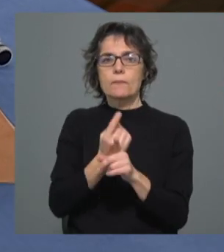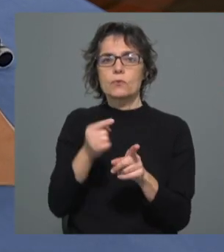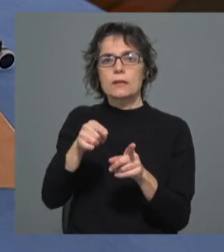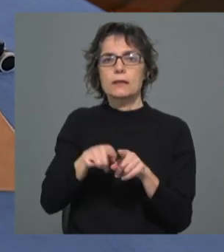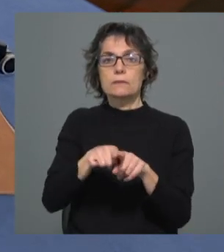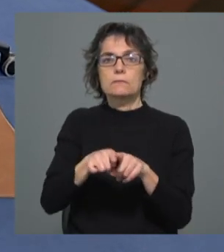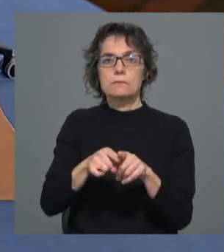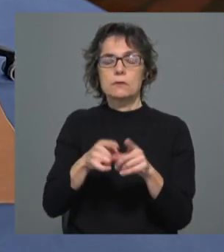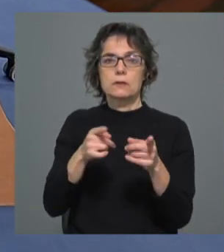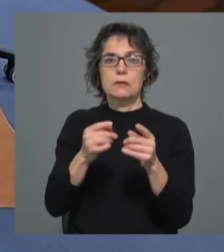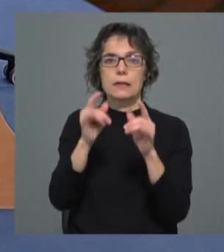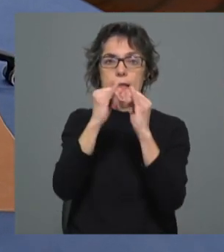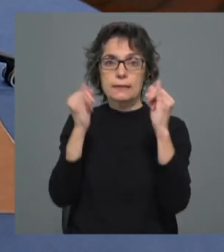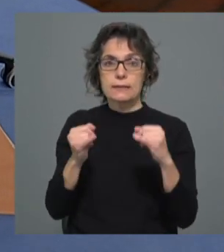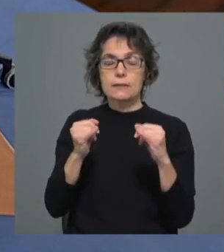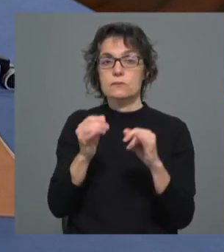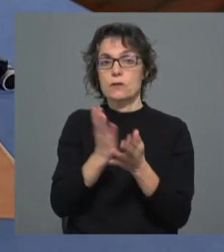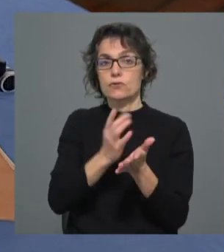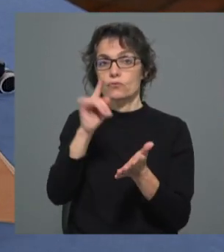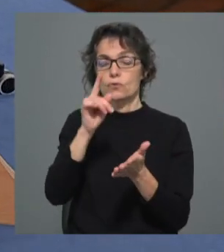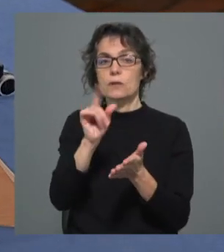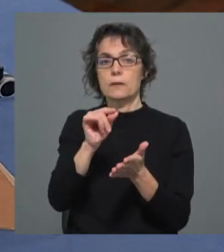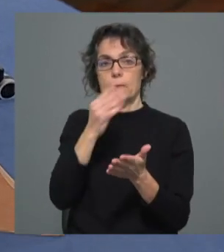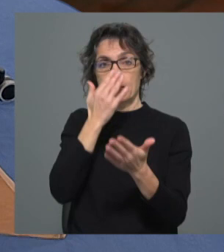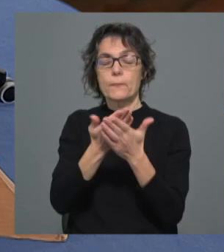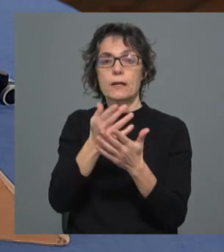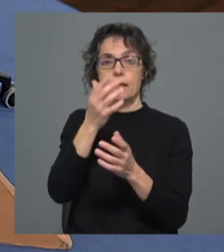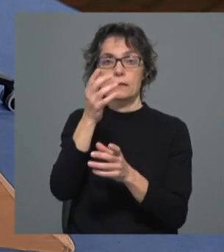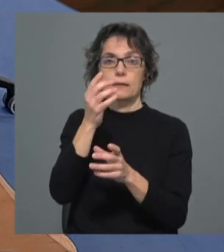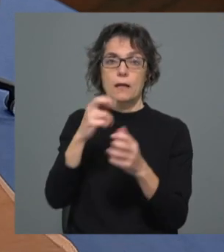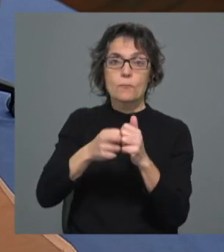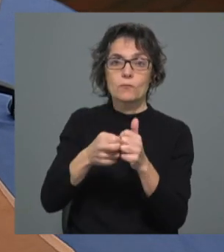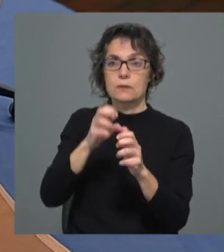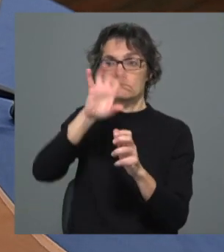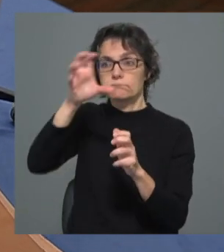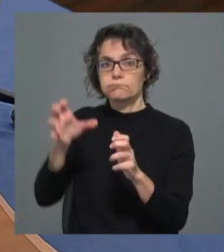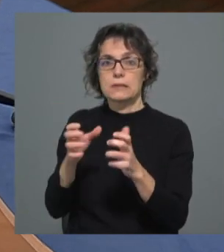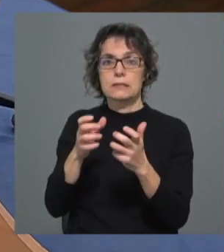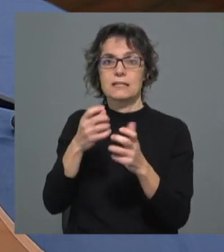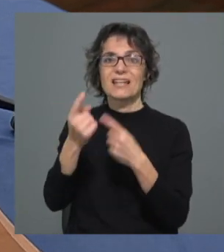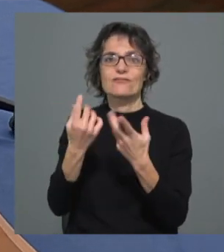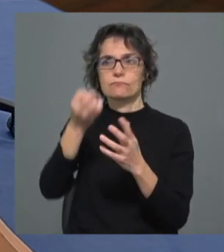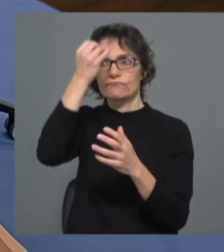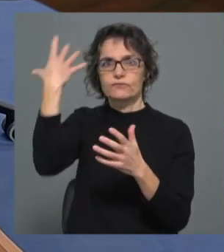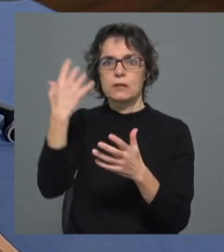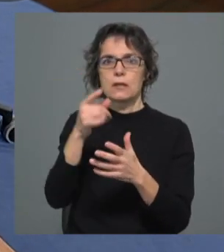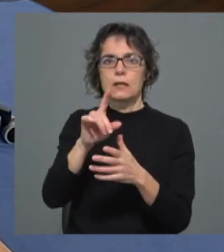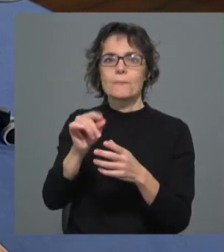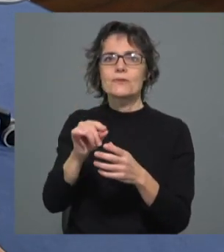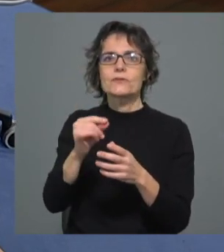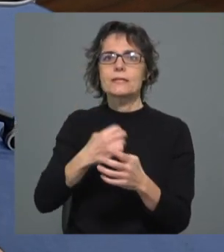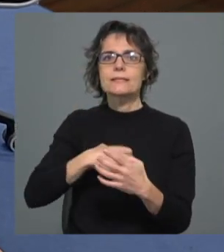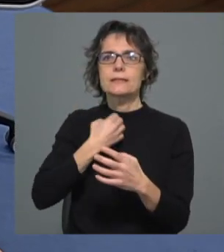política internacional, dar relevância a problemas de países mais ou menos que vão sendo esquecidos, mas eles sentirem esta proximidade da Igreja